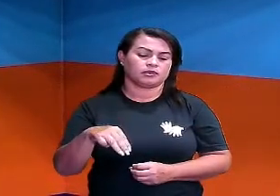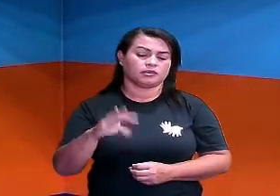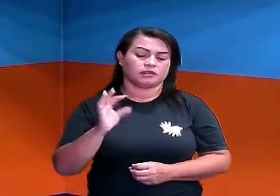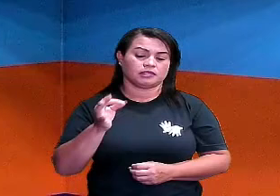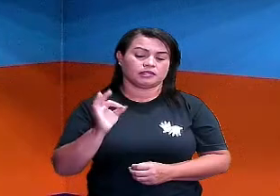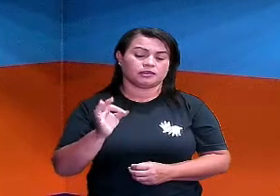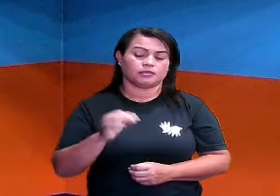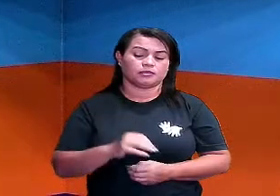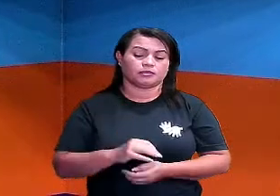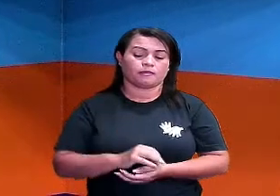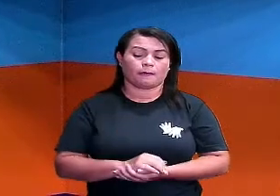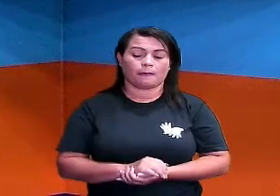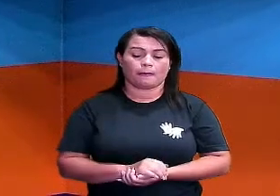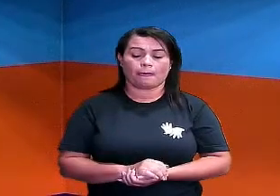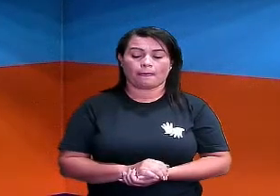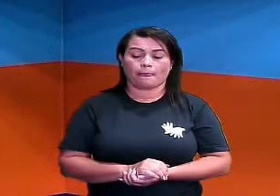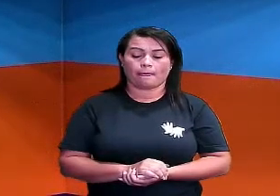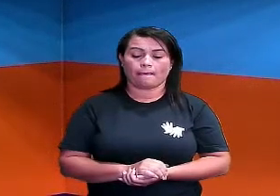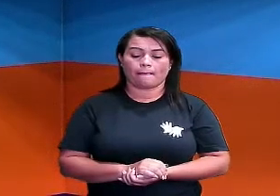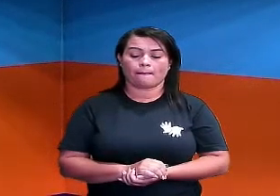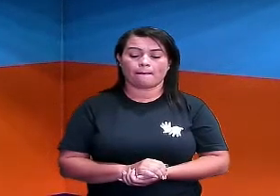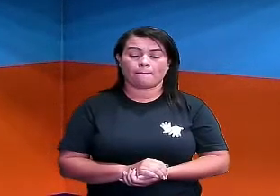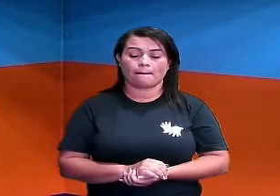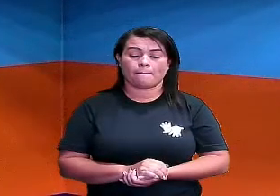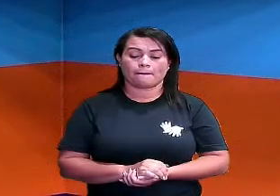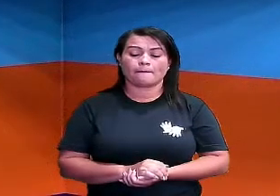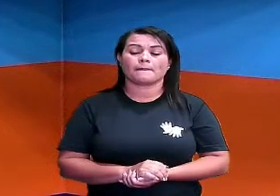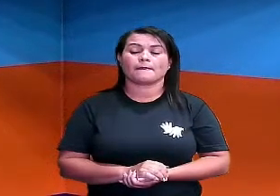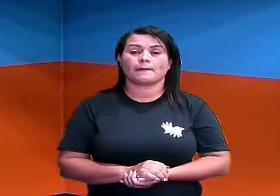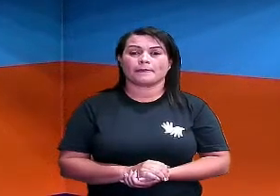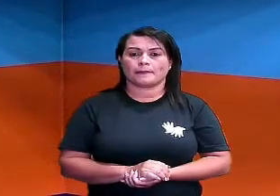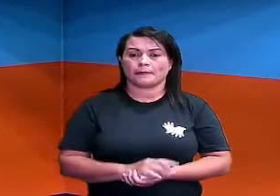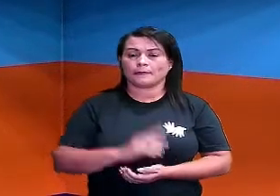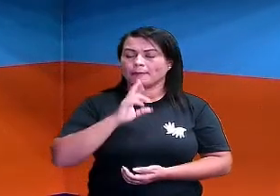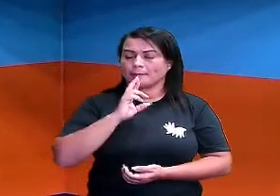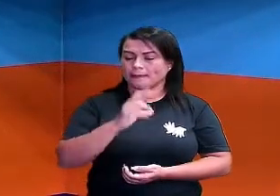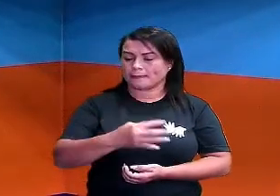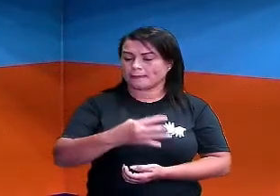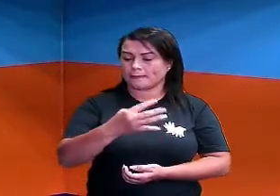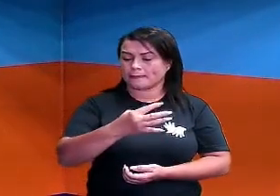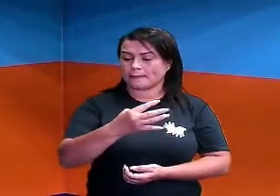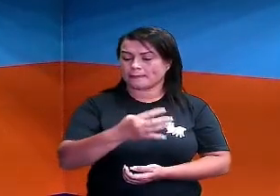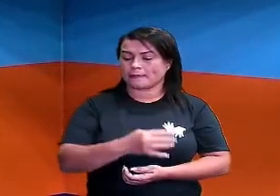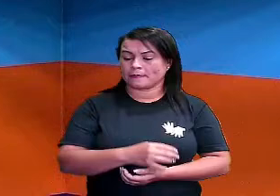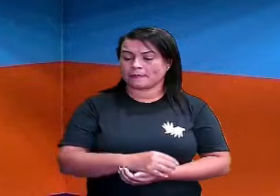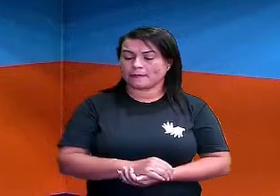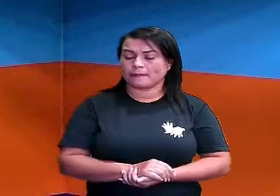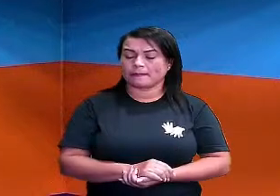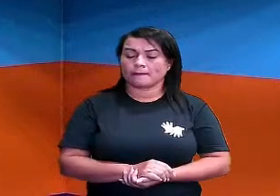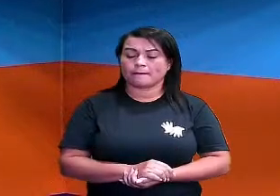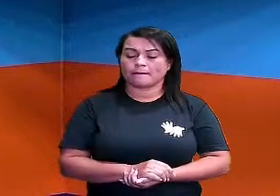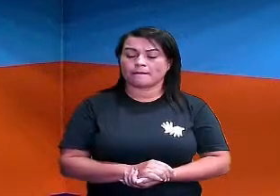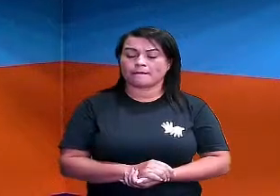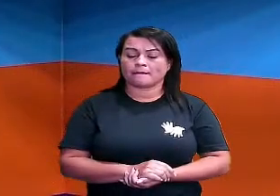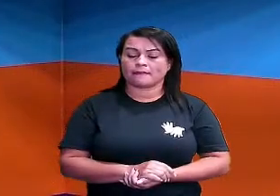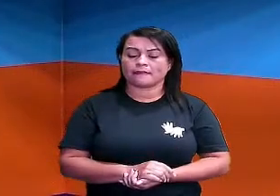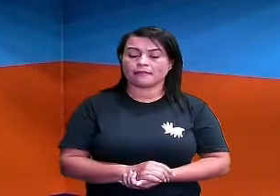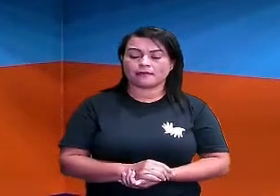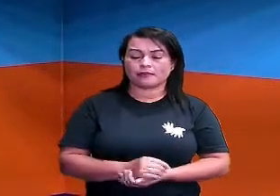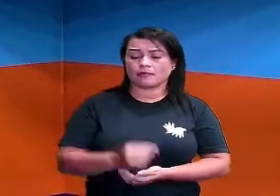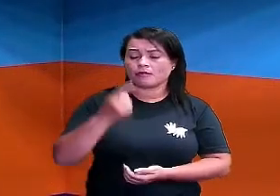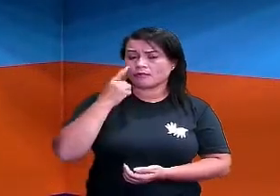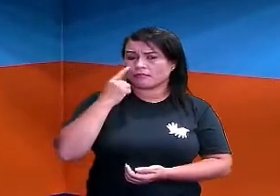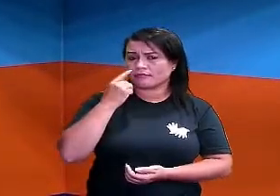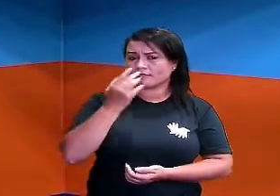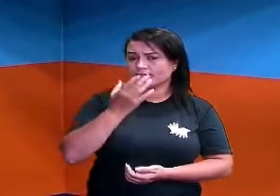certo? Vamos ver a resposta aqui. 4 centímetros. Número 4 aqui. Agora, olha bem o